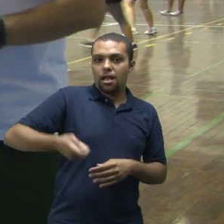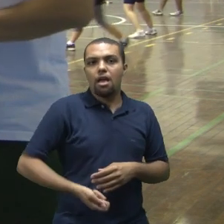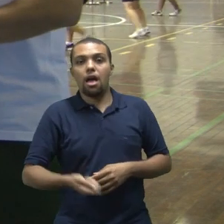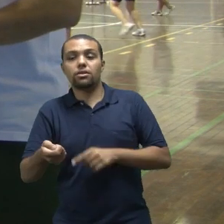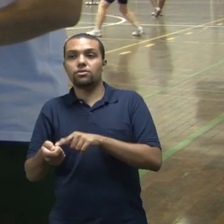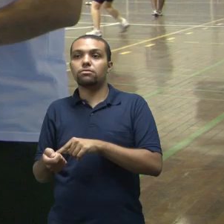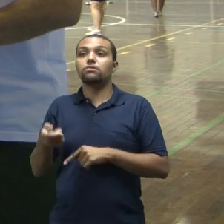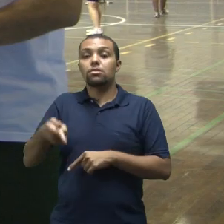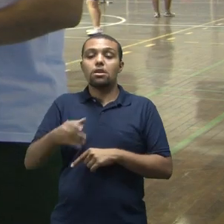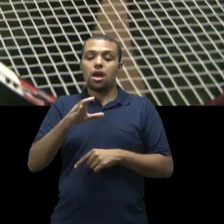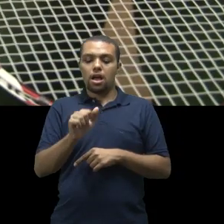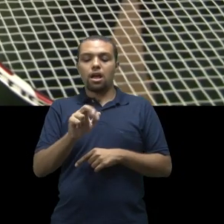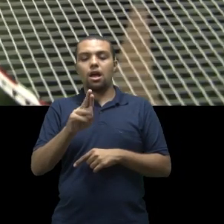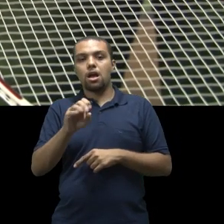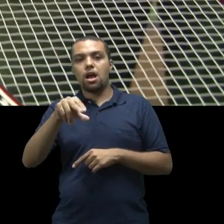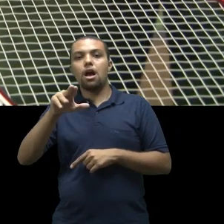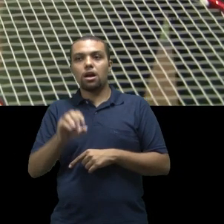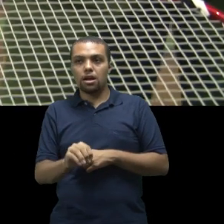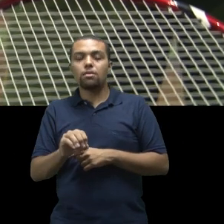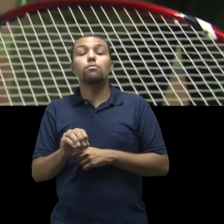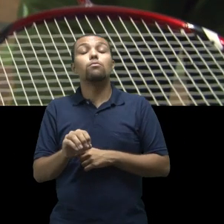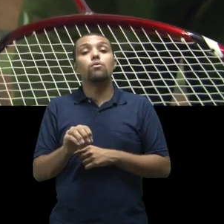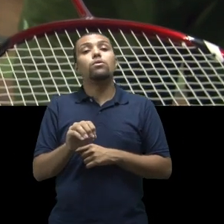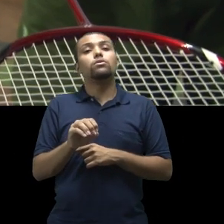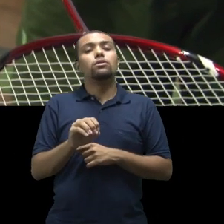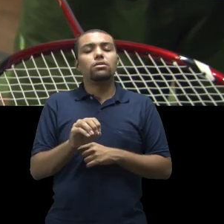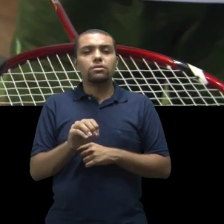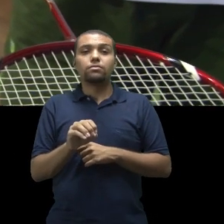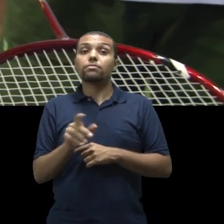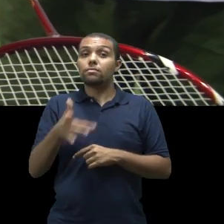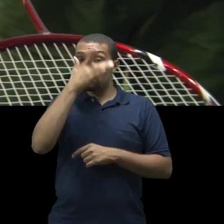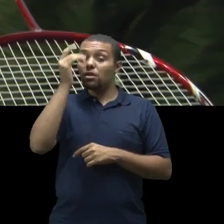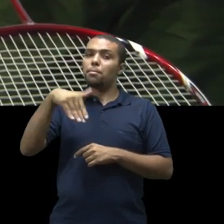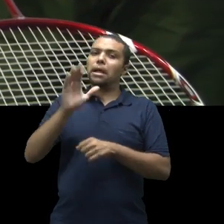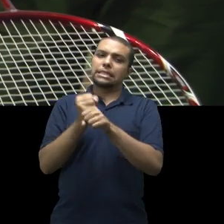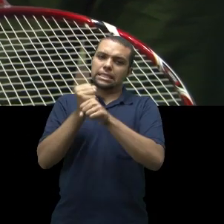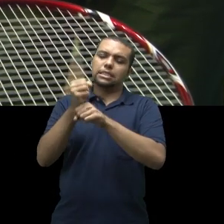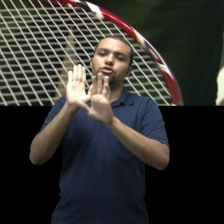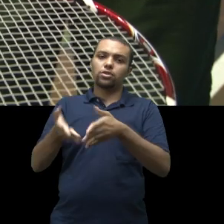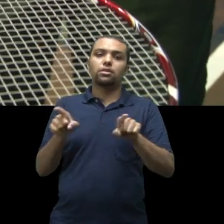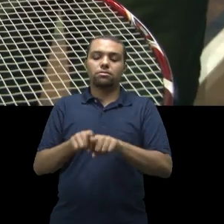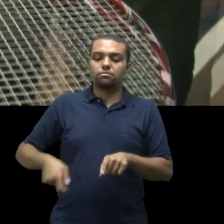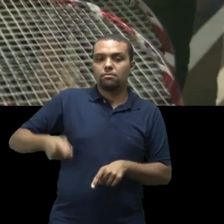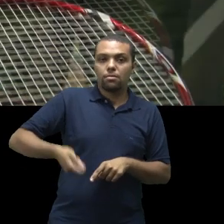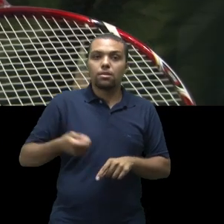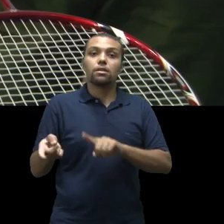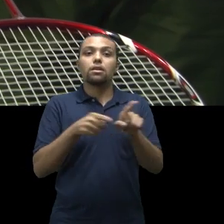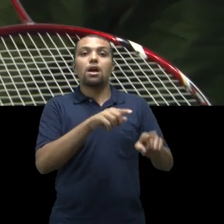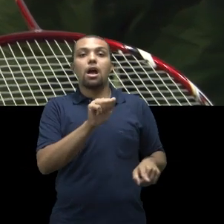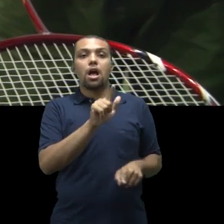raquete, essa aqui é uma raquete de carbono, uma raquete para quem já joga mais tempo. E tem a raquete